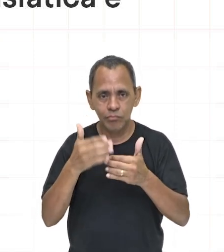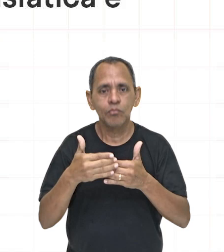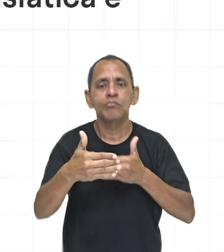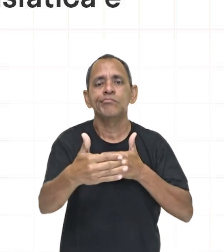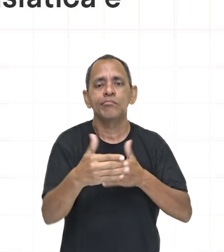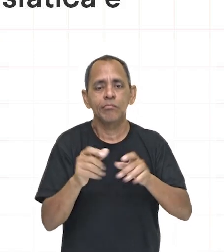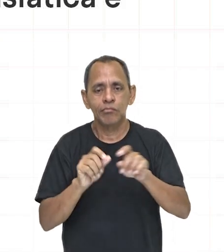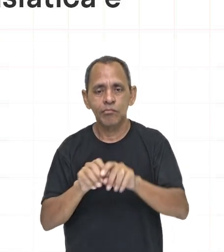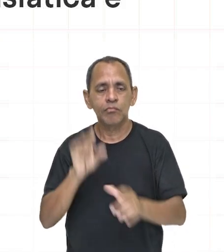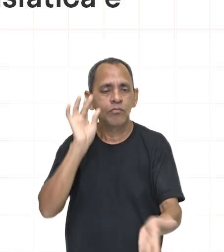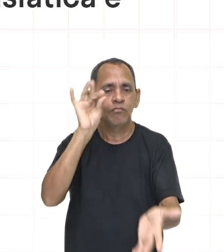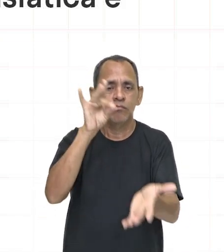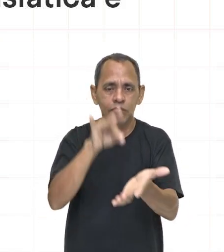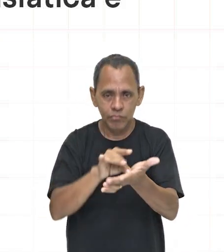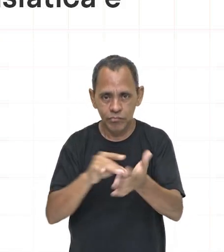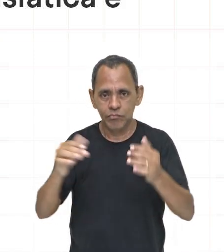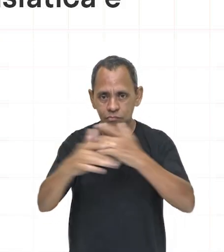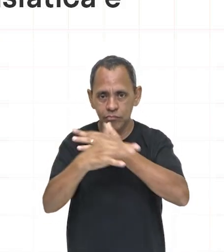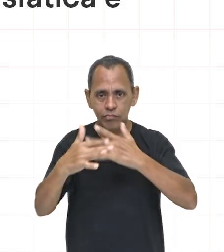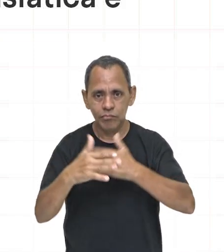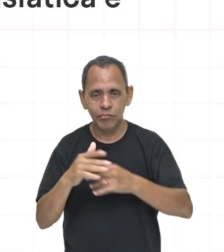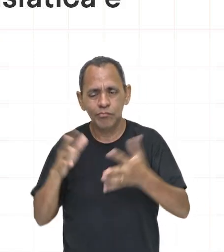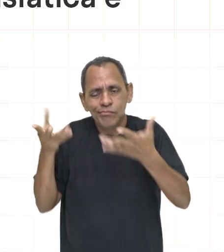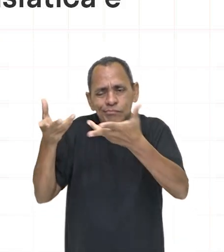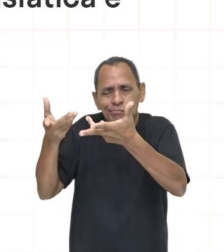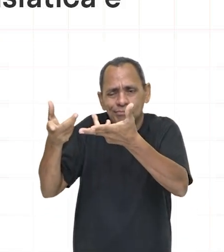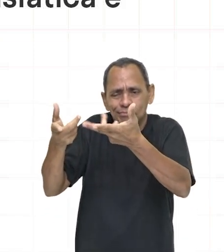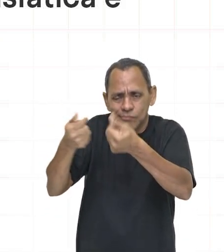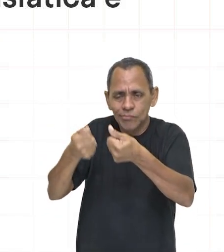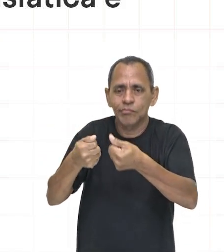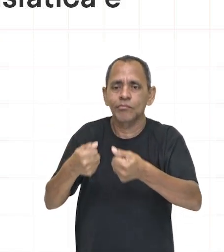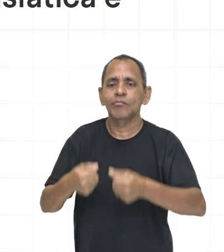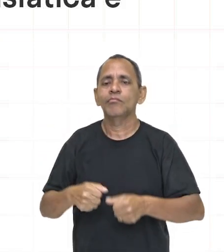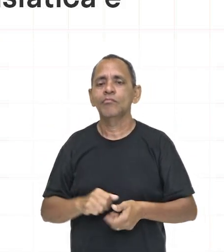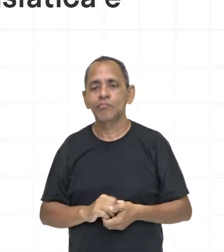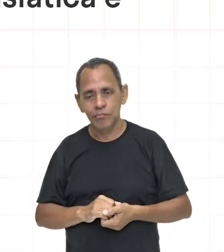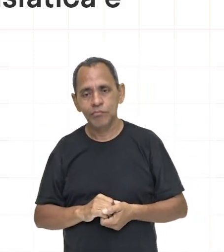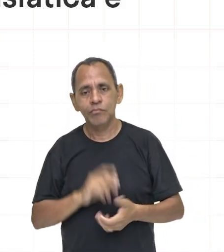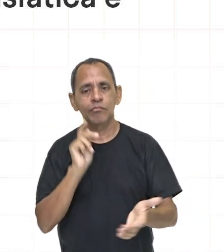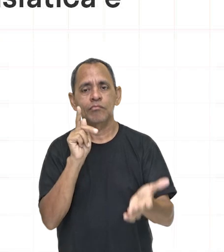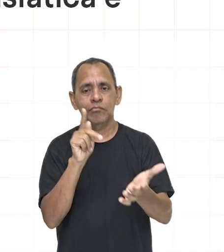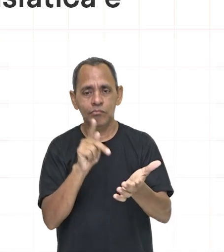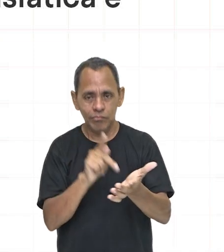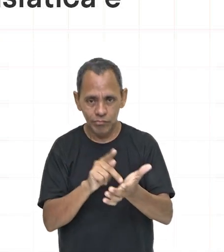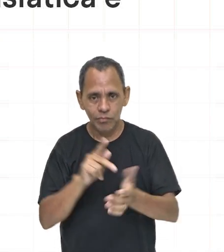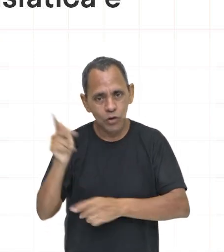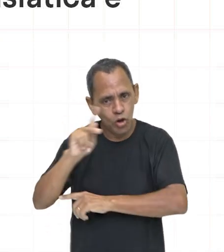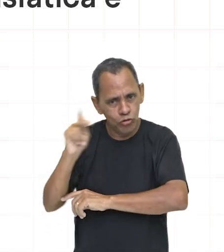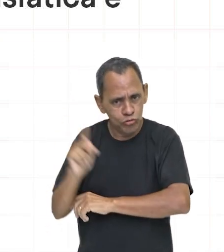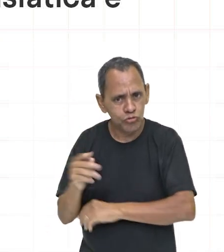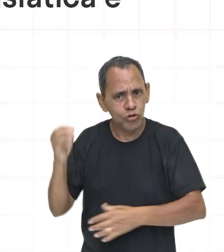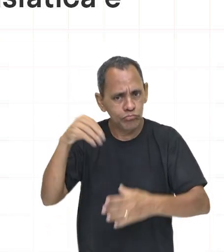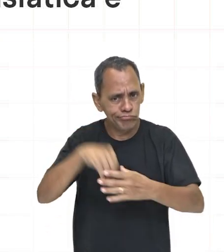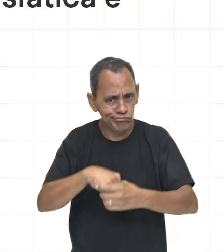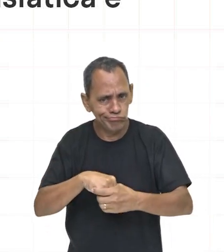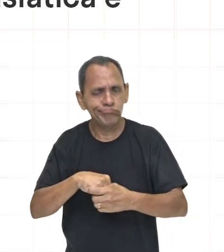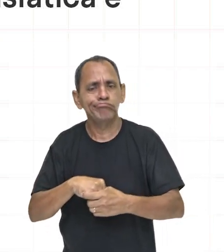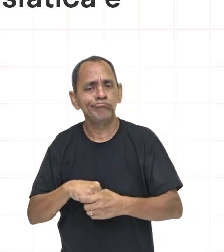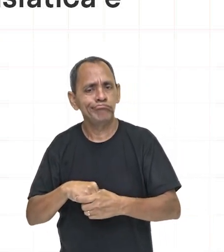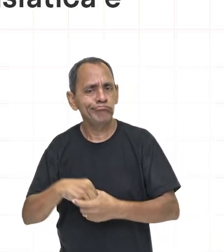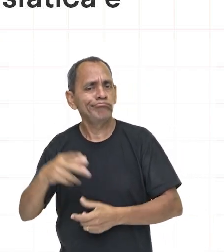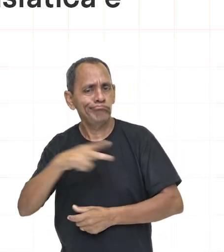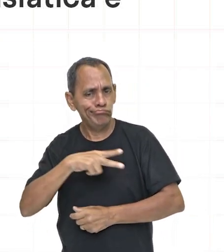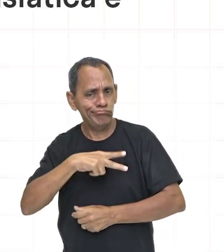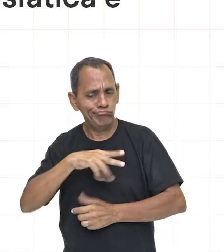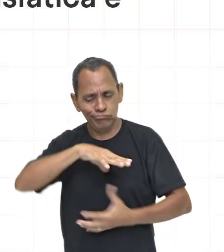cidade fantástica aí, com uma realidade geográfica territorial muito interessante e muito particular no mundo